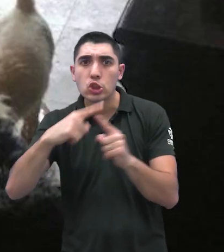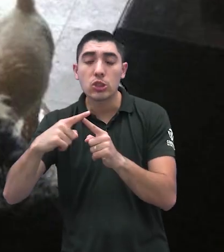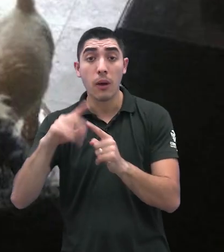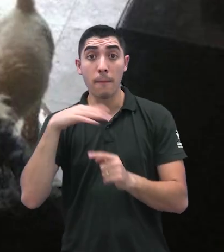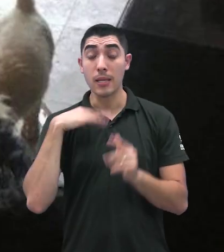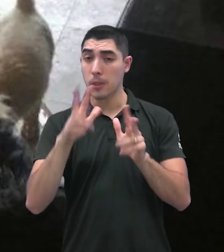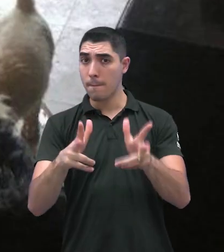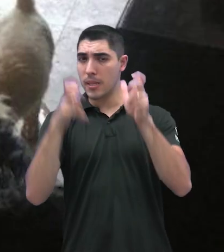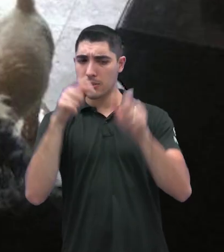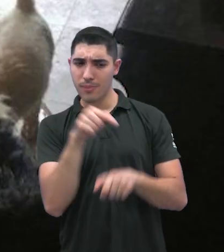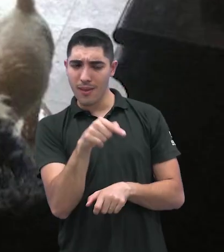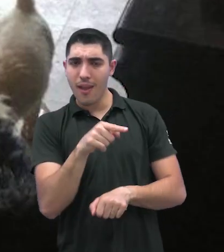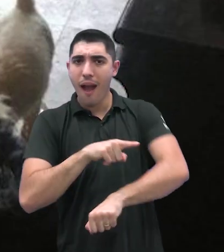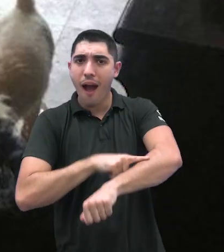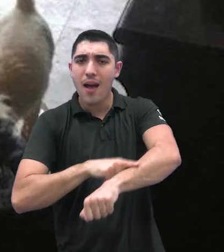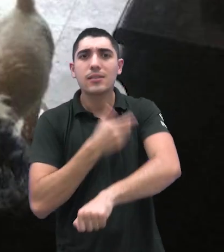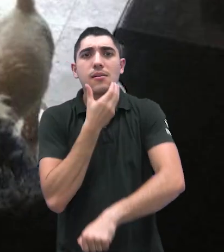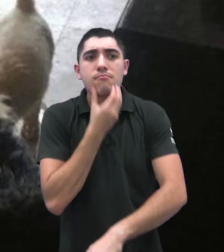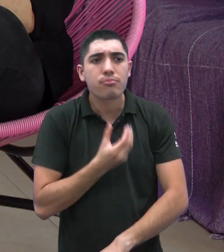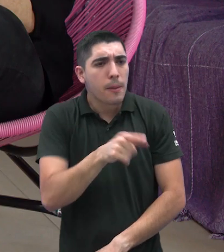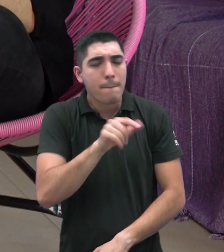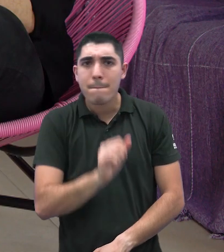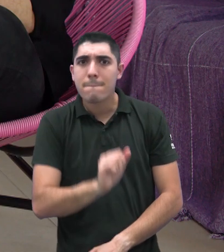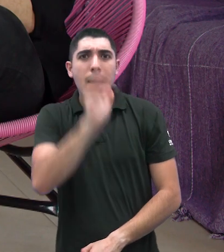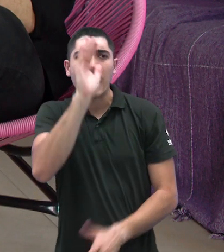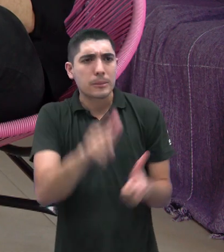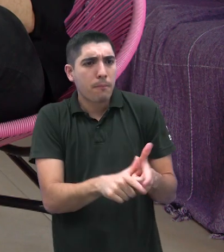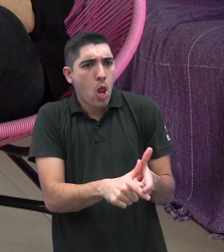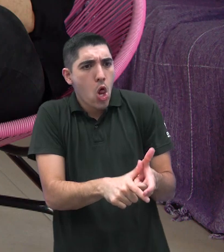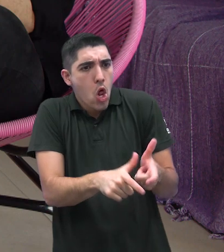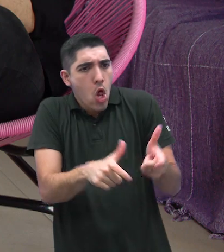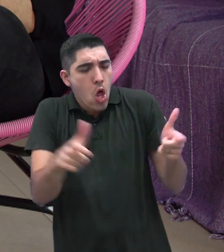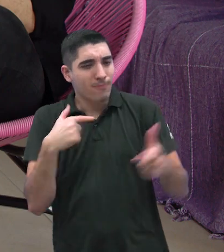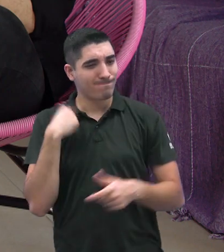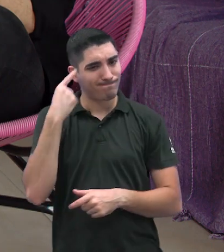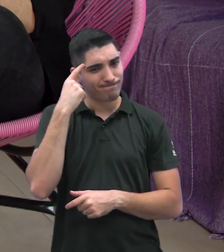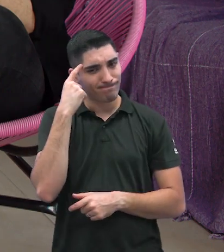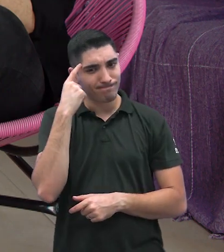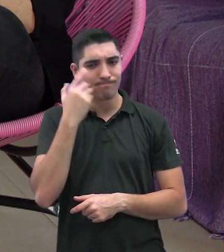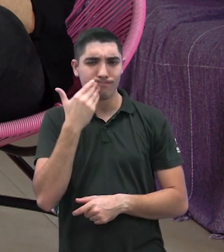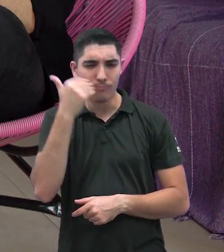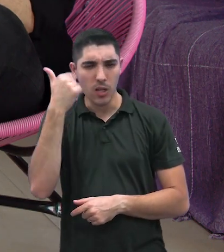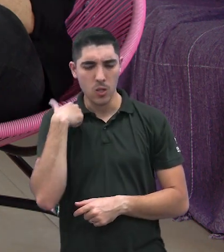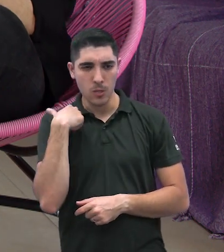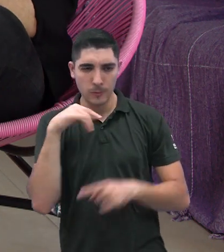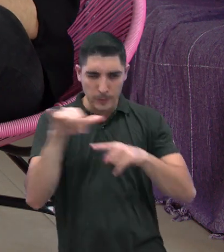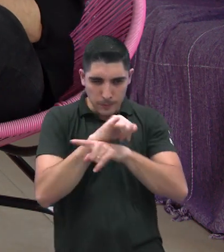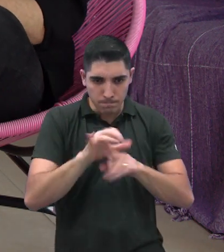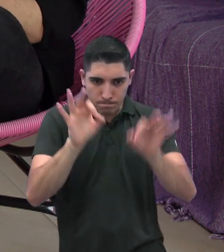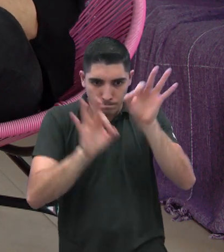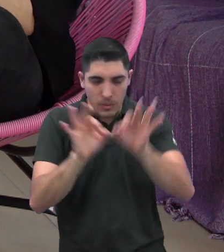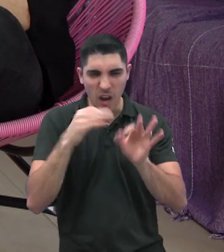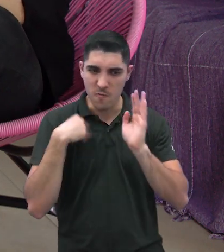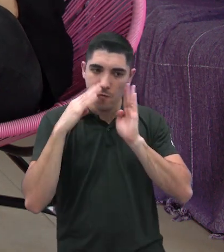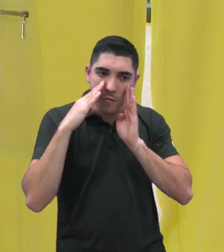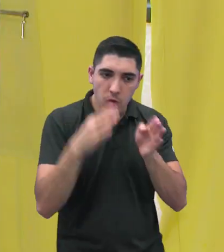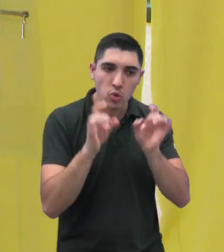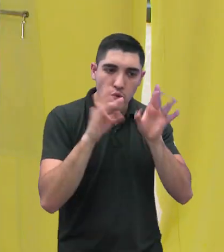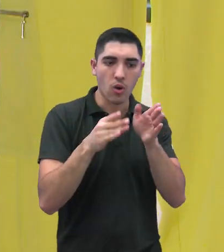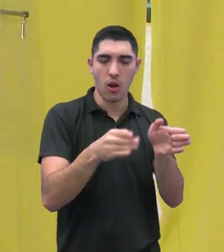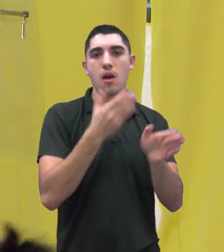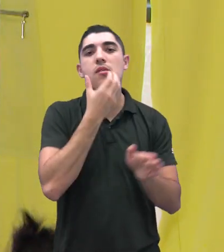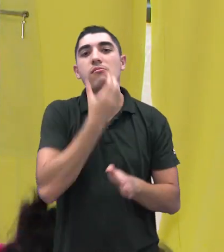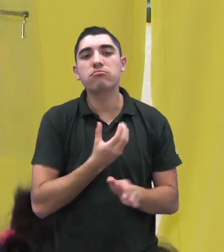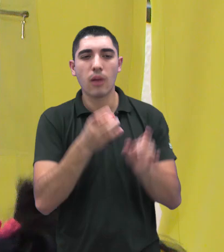que a demanda do Shih Tzu estava absurda, para poder fazer uma coisa mais redonda, mais organizada, a gente acabou se especializando em Shih Tzus